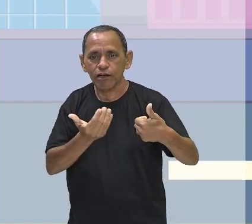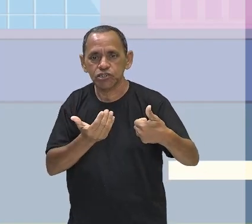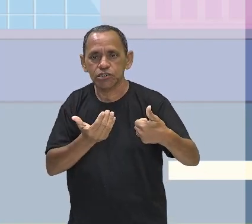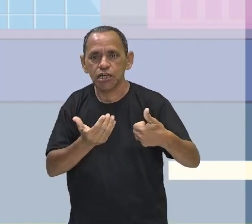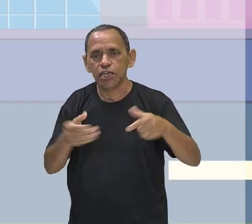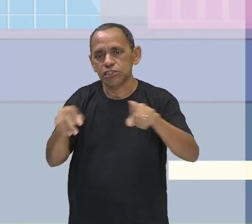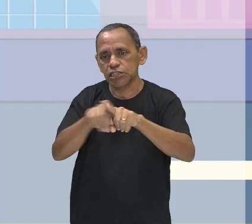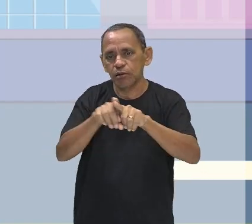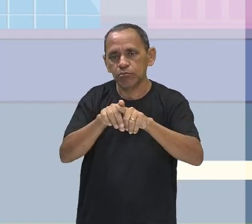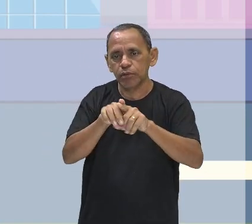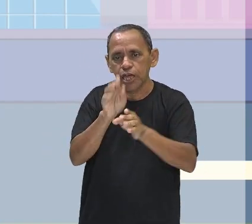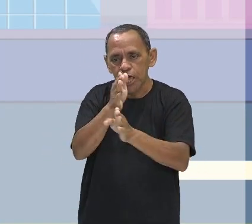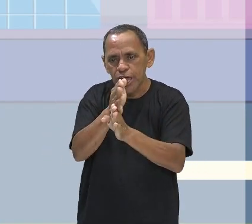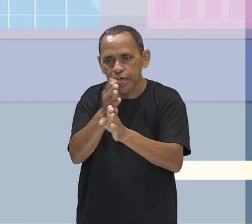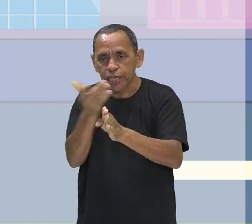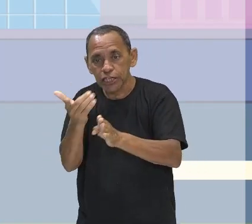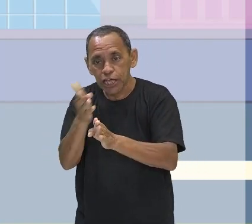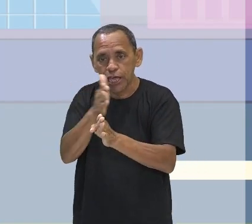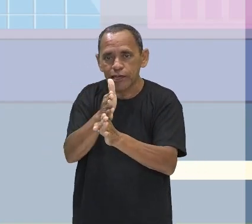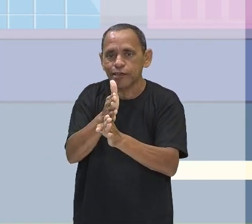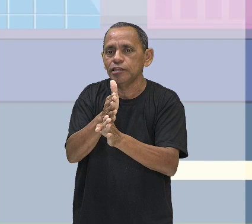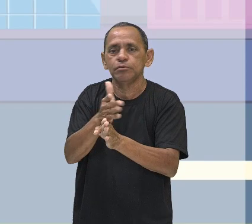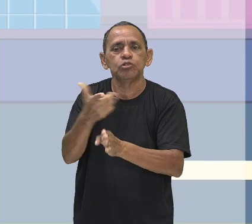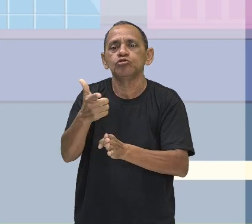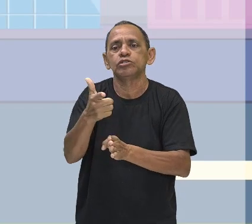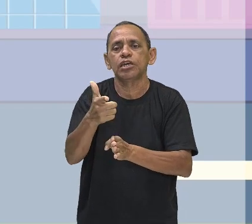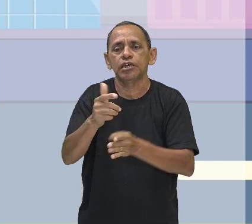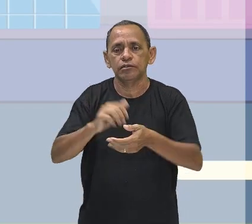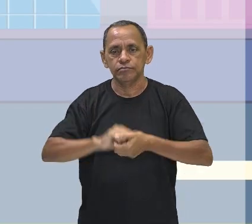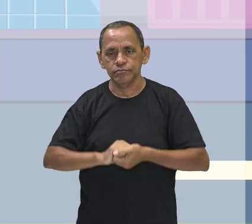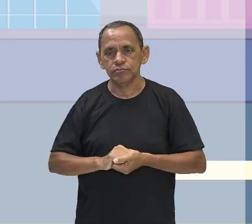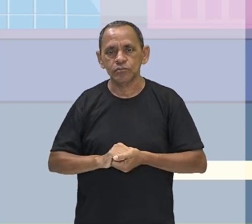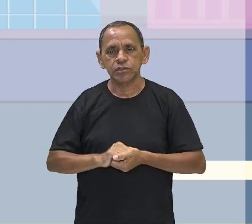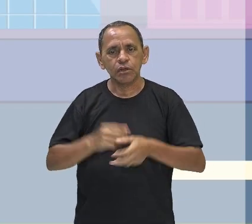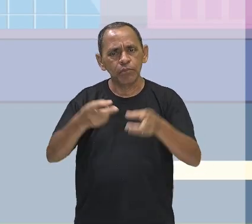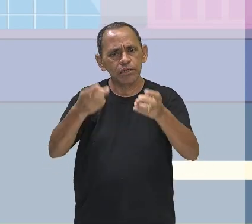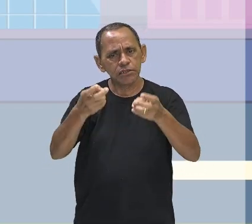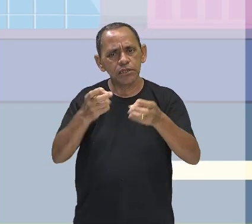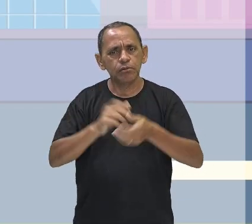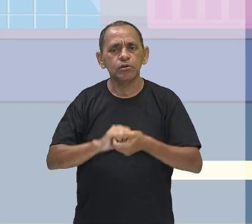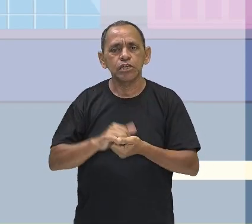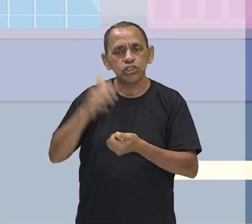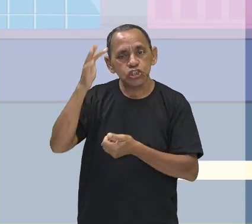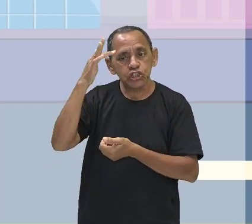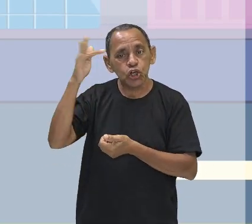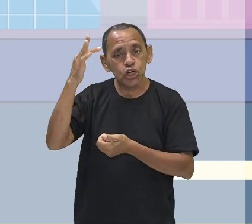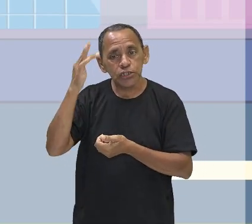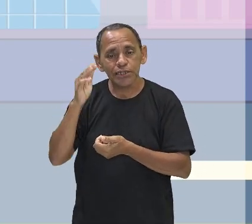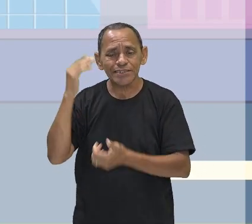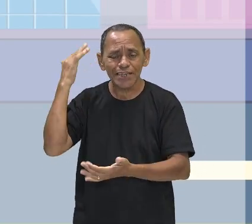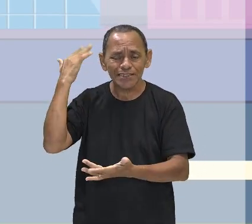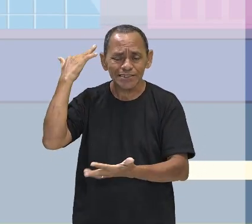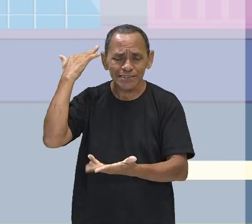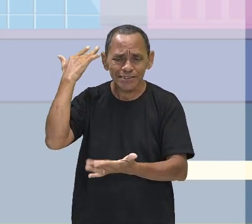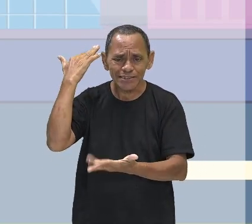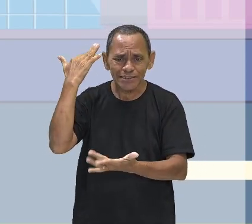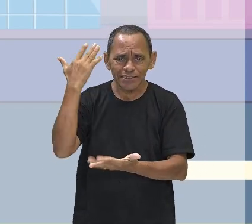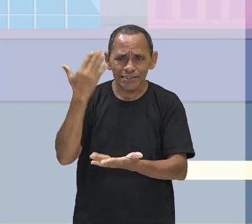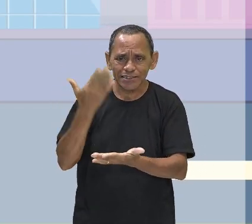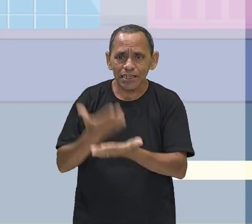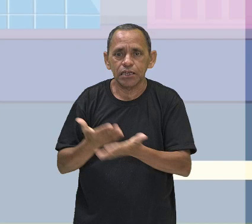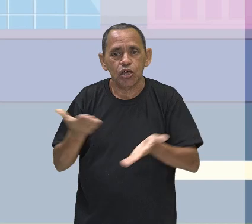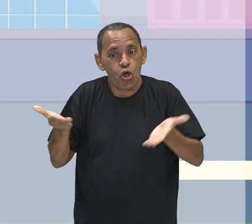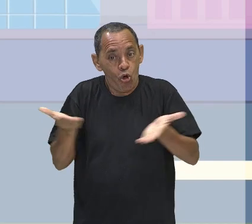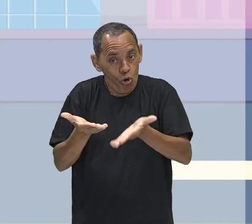doente. Então, por aí vocês percebem que Durkheim permanece com suas teorias, com seus conceitos